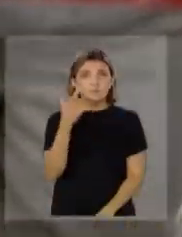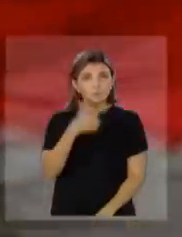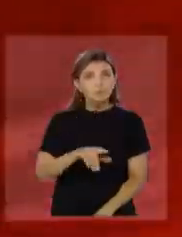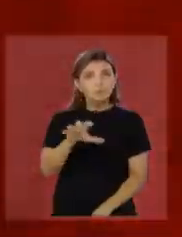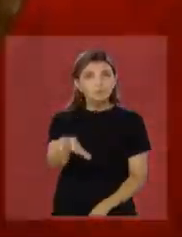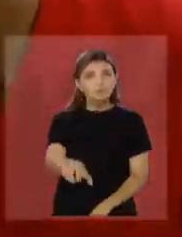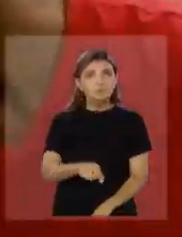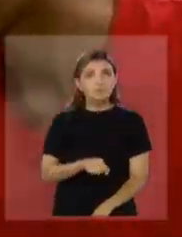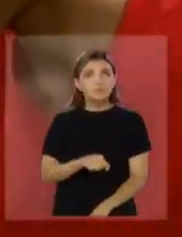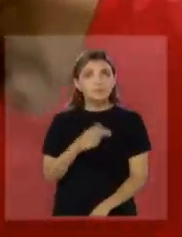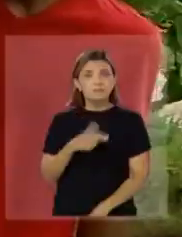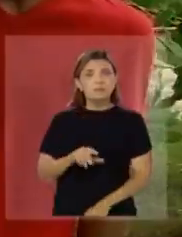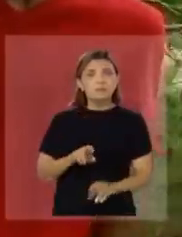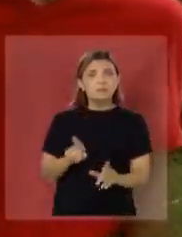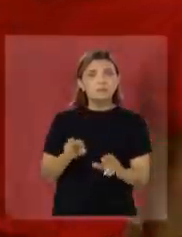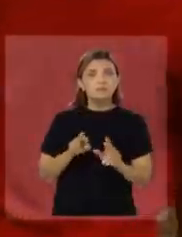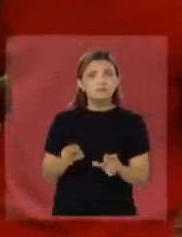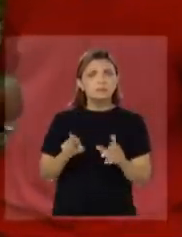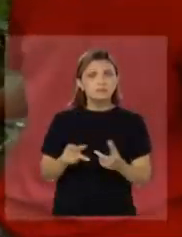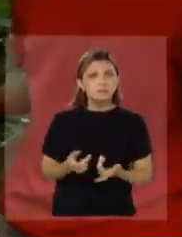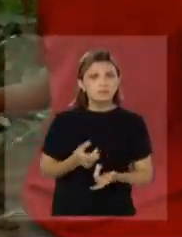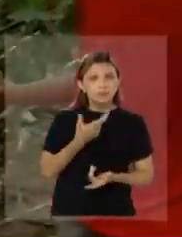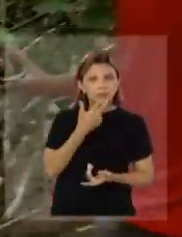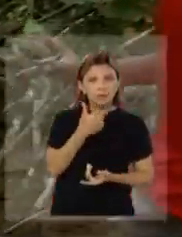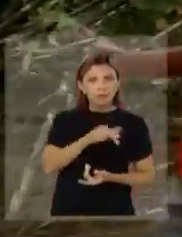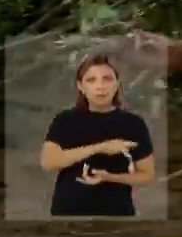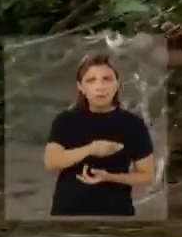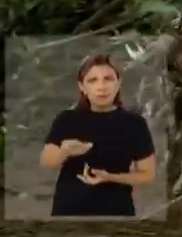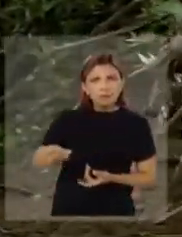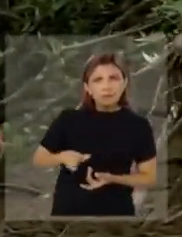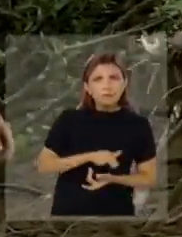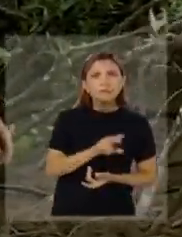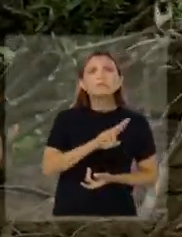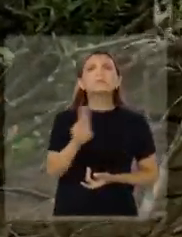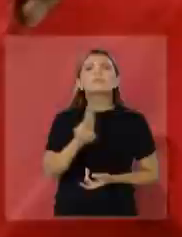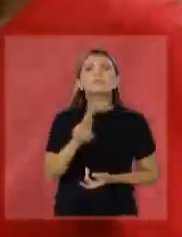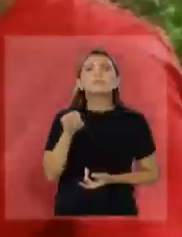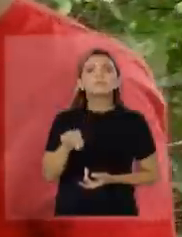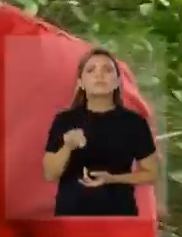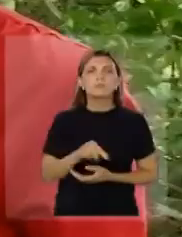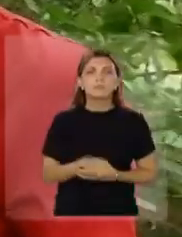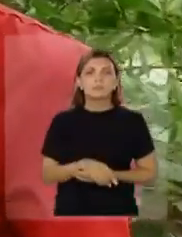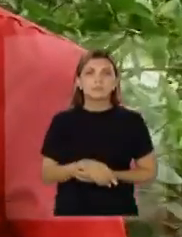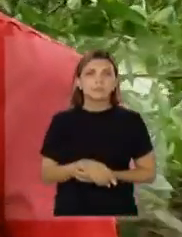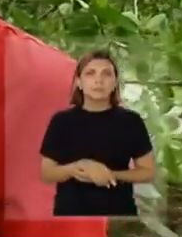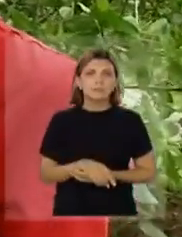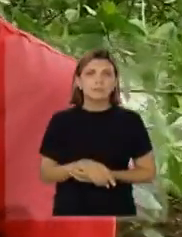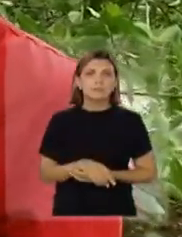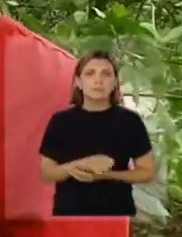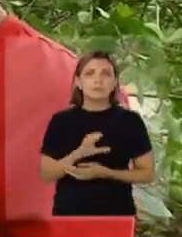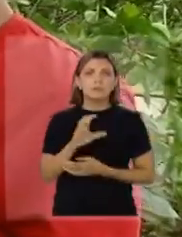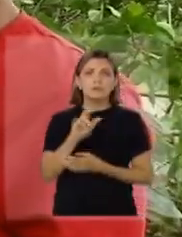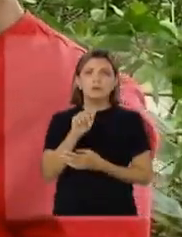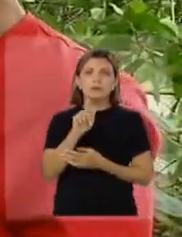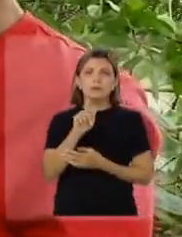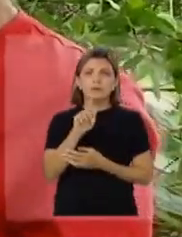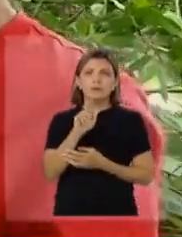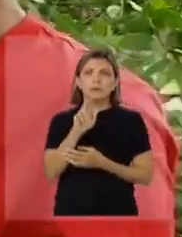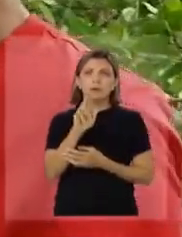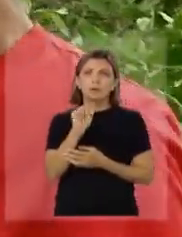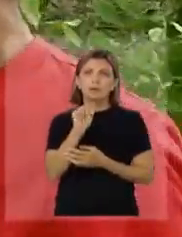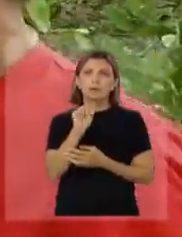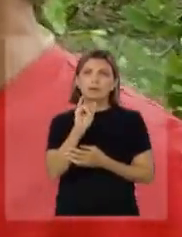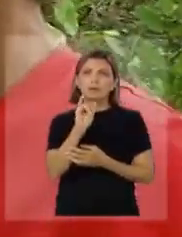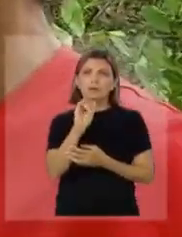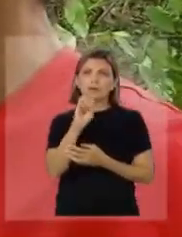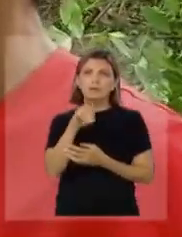Olha lá, o Marquinho pegou mais um. Oh, é outro. Nossa, diferente. Caramba, tem várias espécies. Qual o nome desse daí que tá na sua mão? Esse aqui é o Guaiamu. É